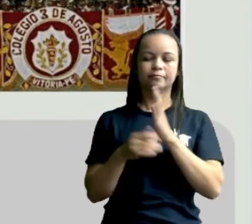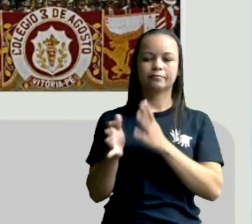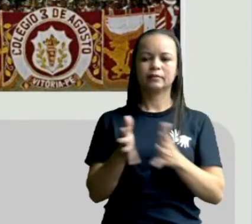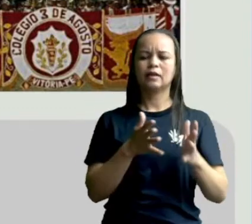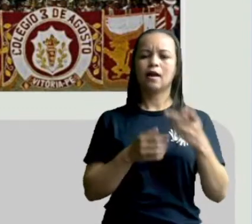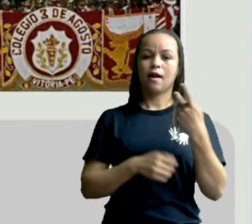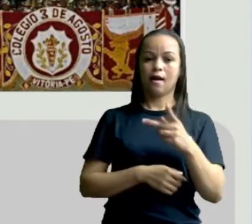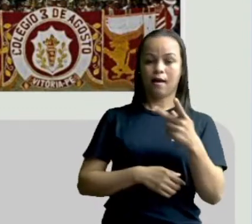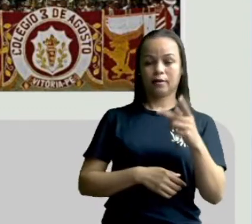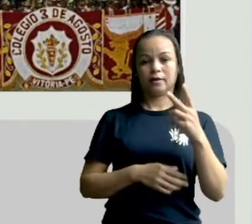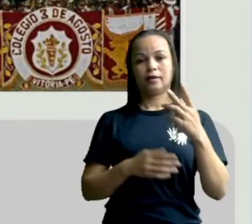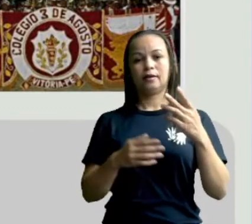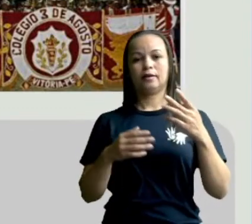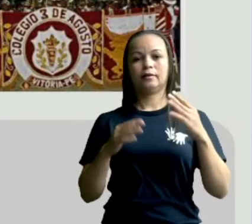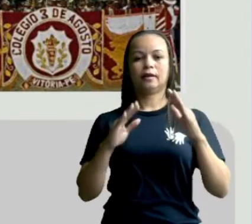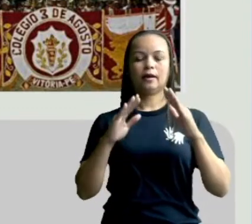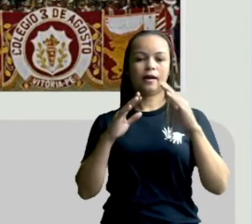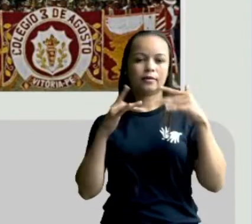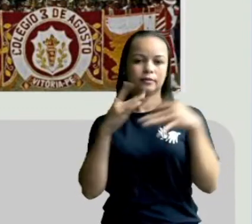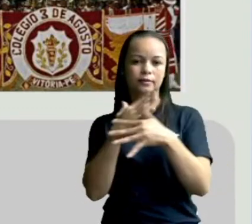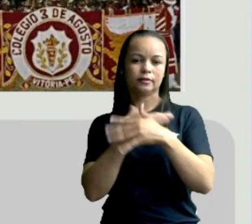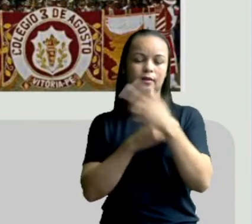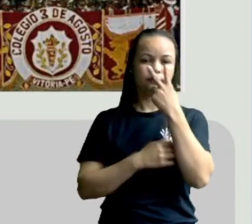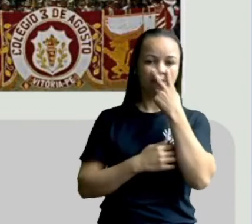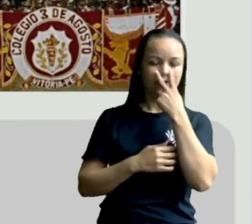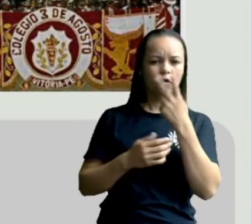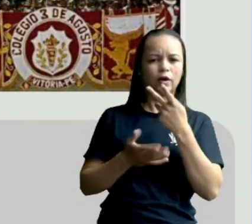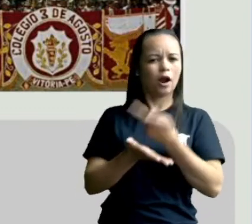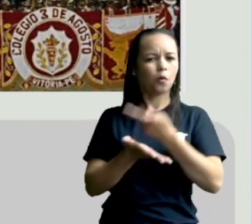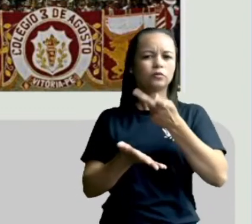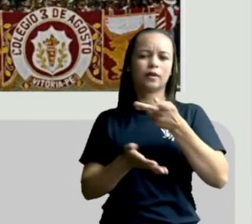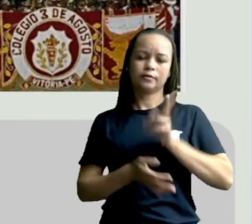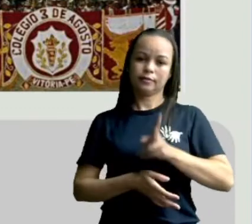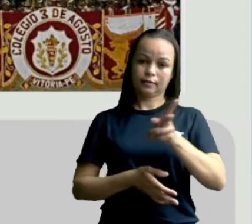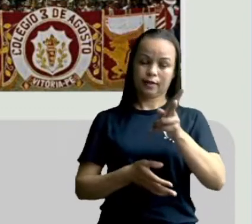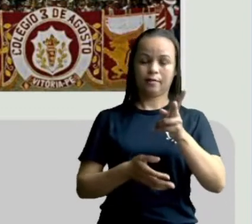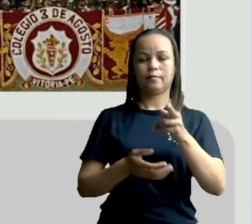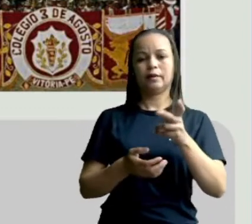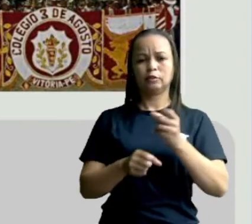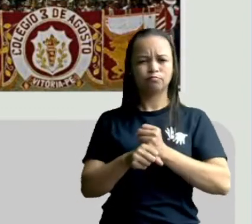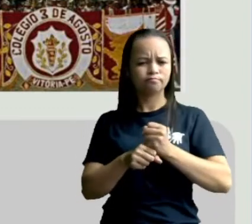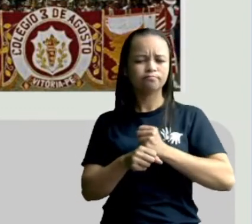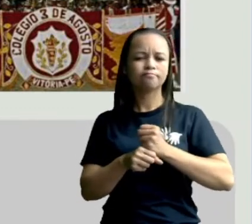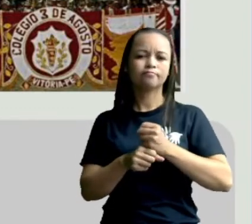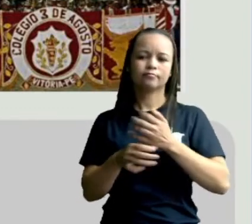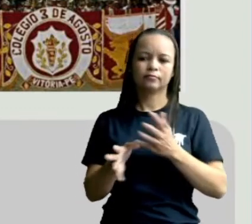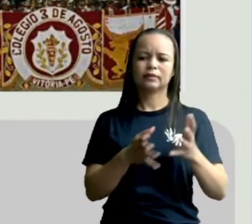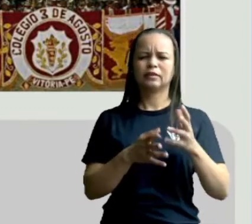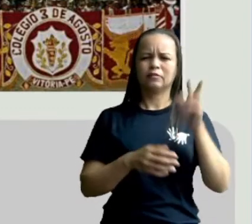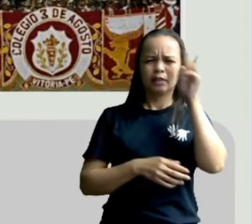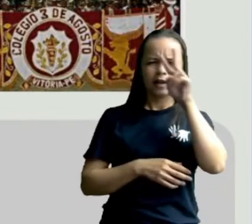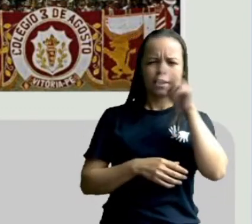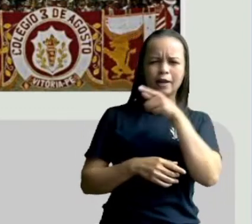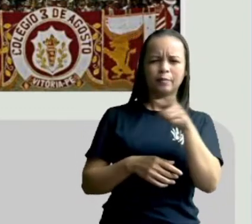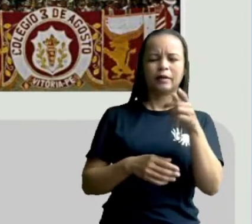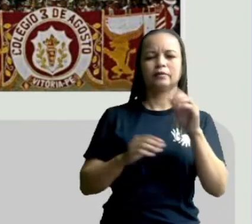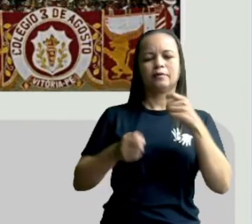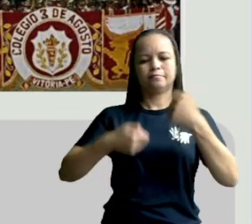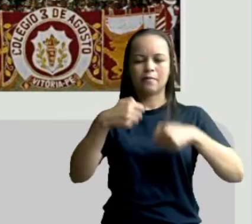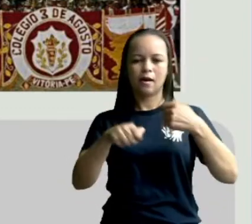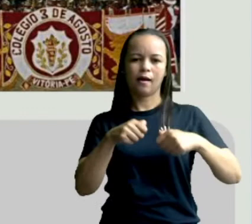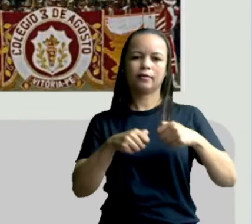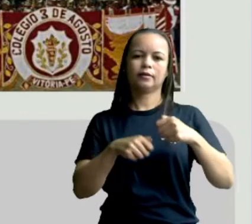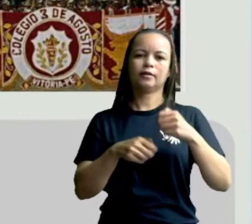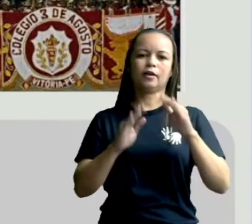Antão, essa tradição ela acontece sempre, né? Todo ano. Trouxe aí, ó, quem lembra da banda do Colégio 3 de